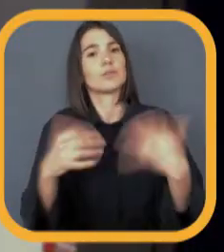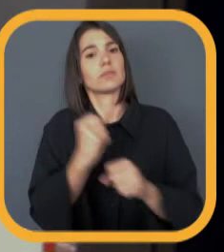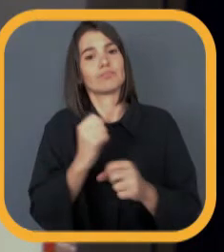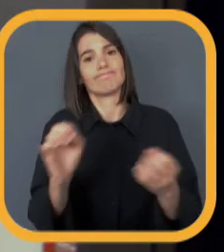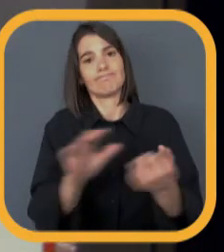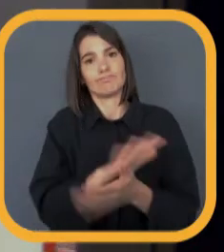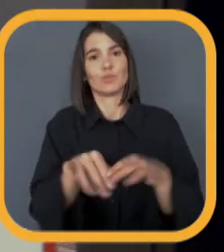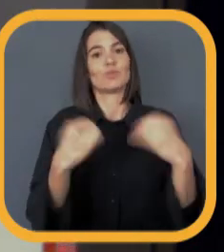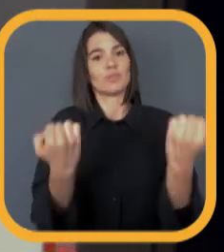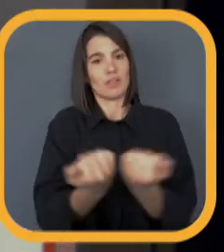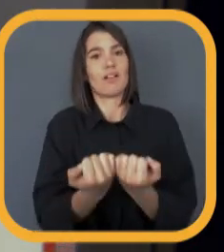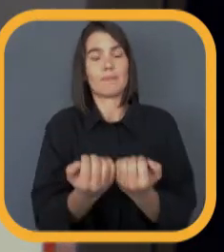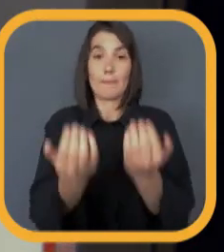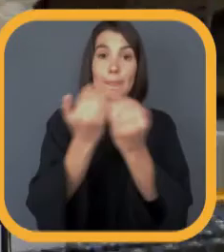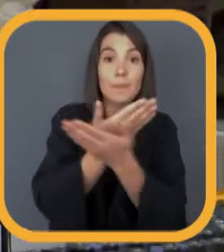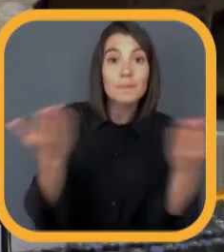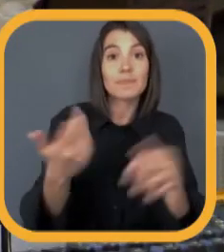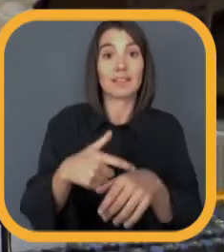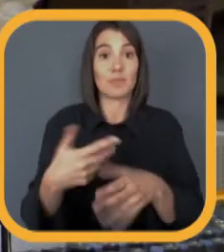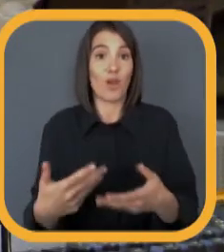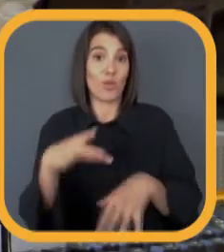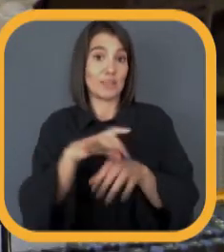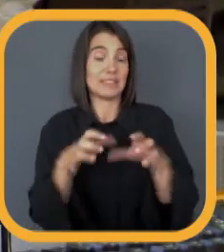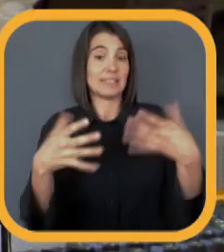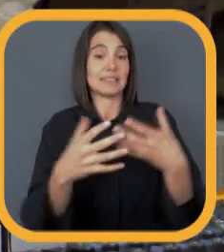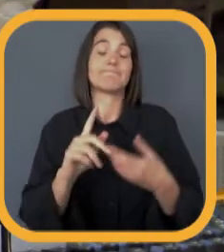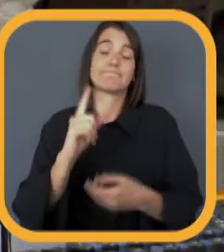importância da atividade jornalística na sociedade. Informar